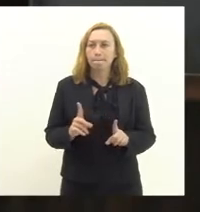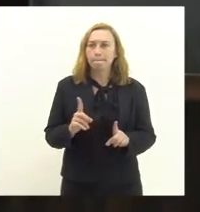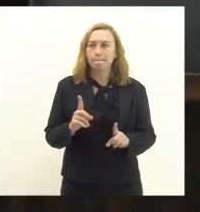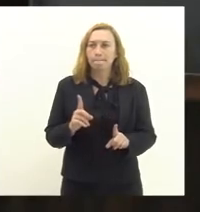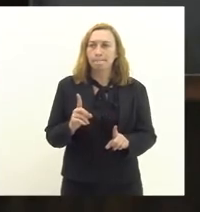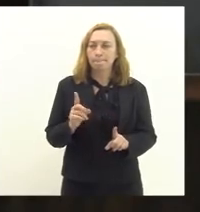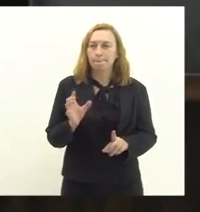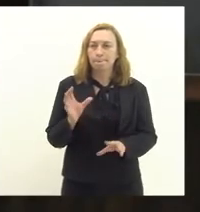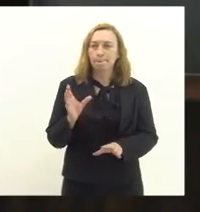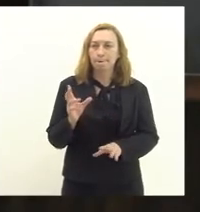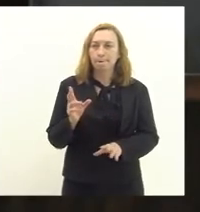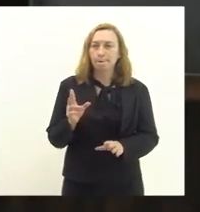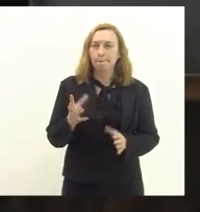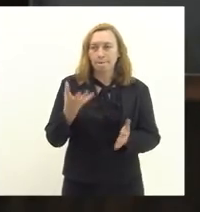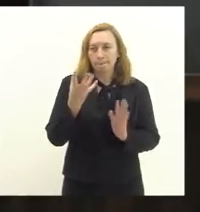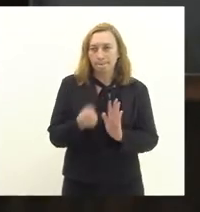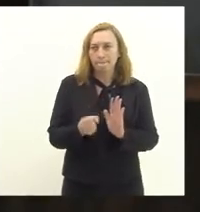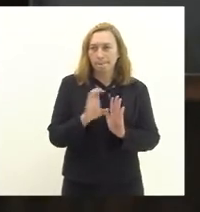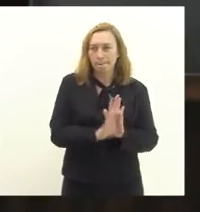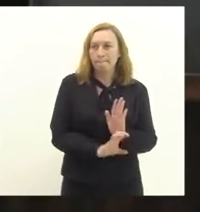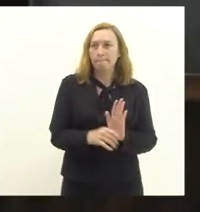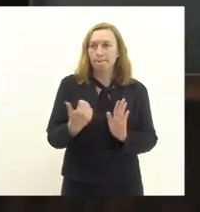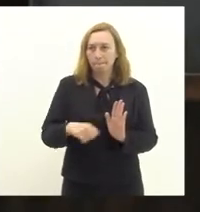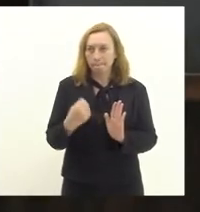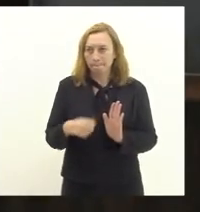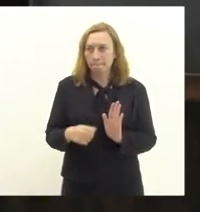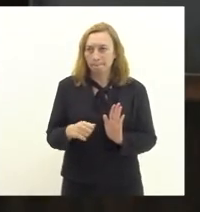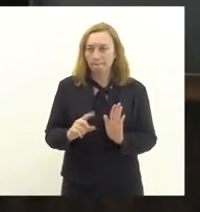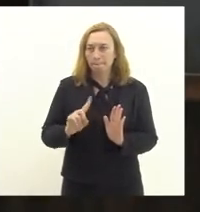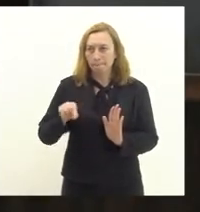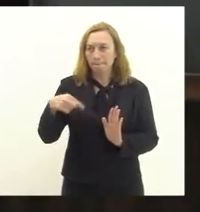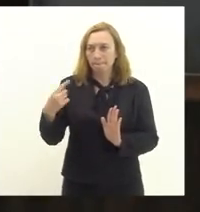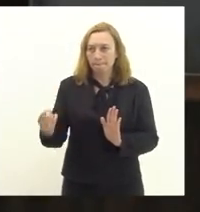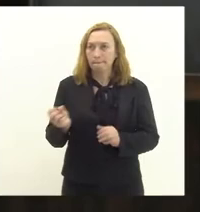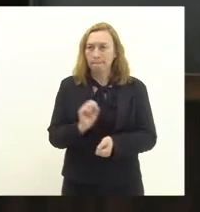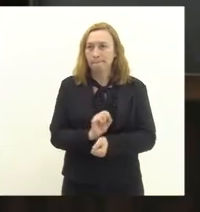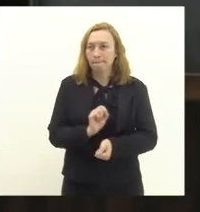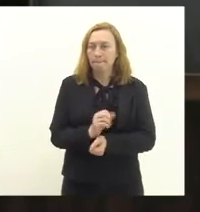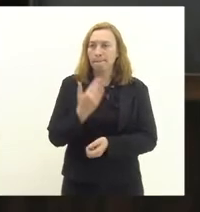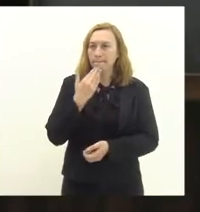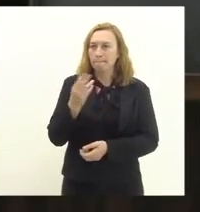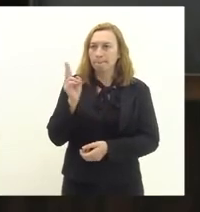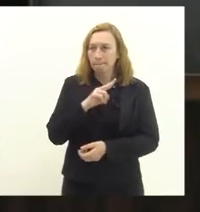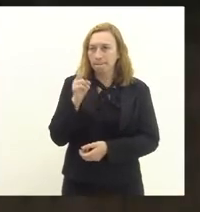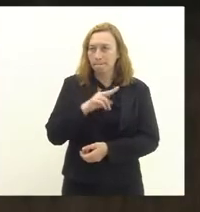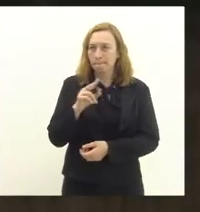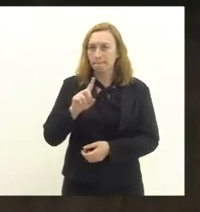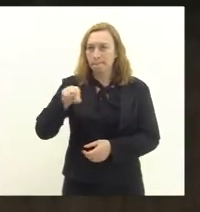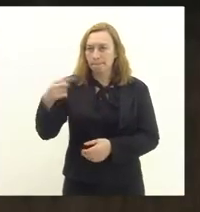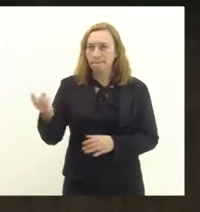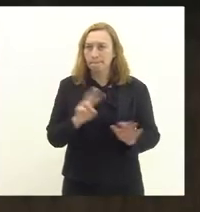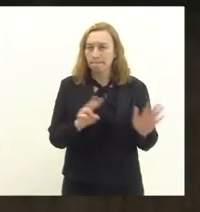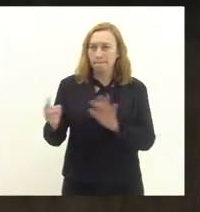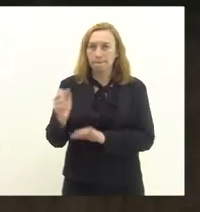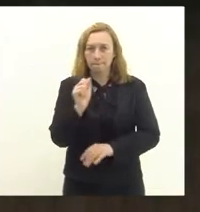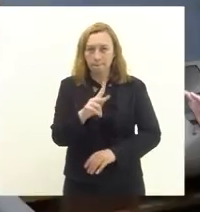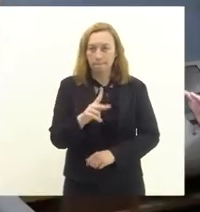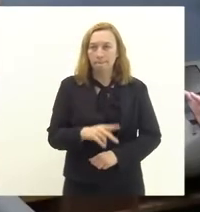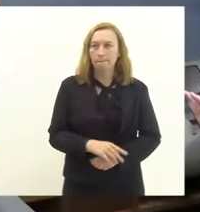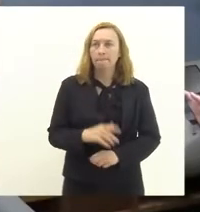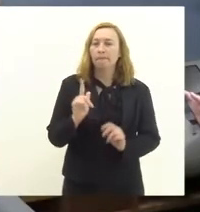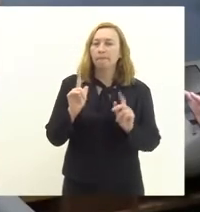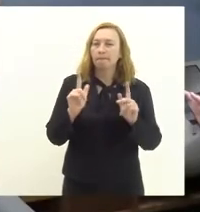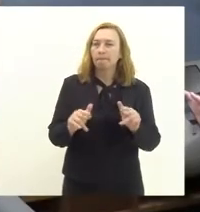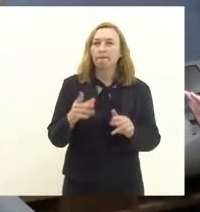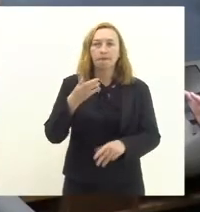porque quando recebe emenda, tem que receber parecer. Então, pede a urgência que eu trago na próxima semana. Tá. Tá? Ok. É a mesma coisa